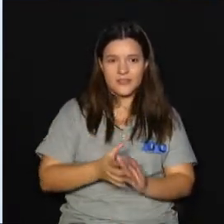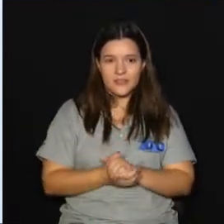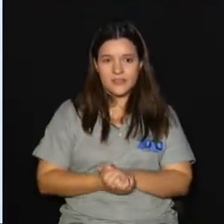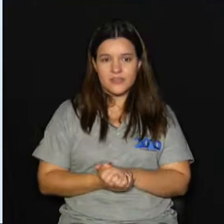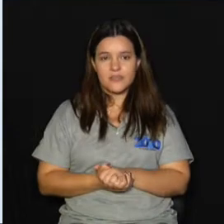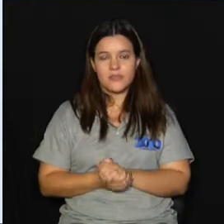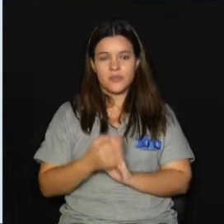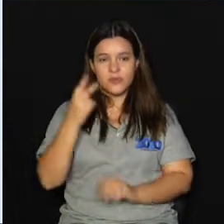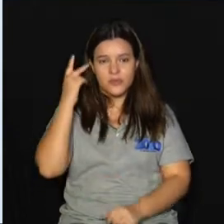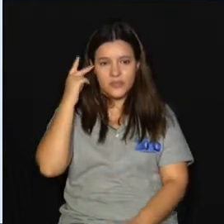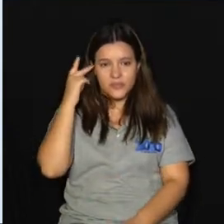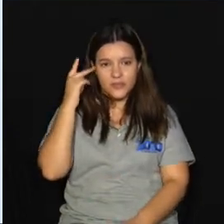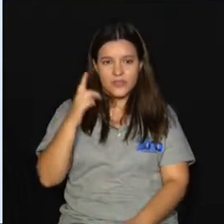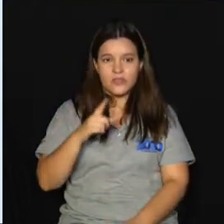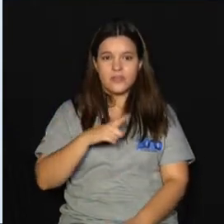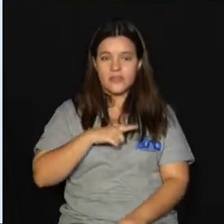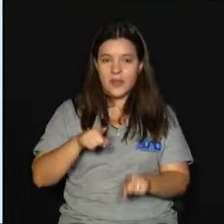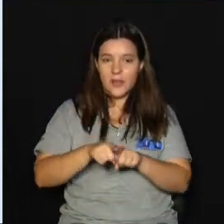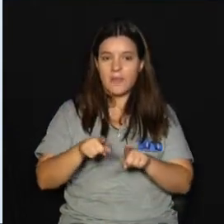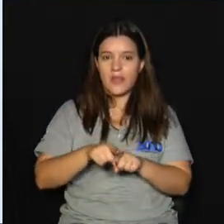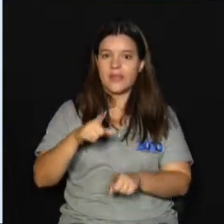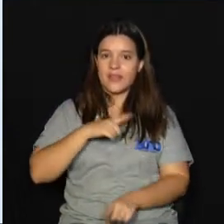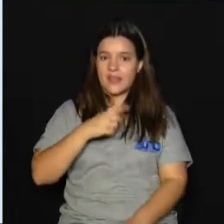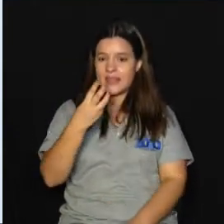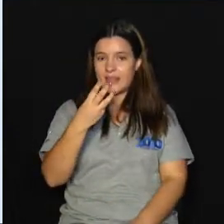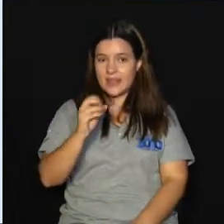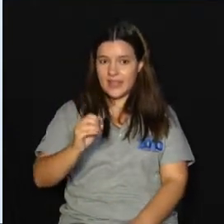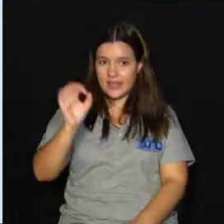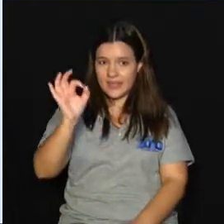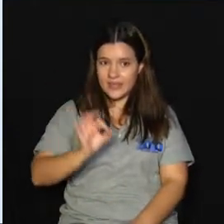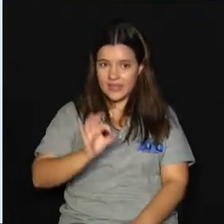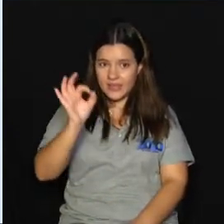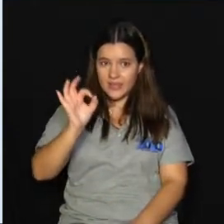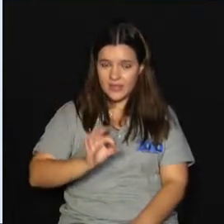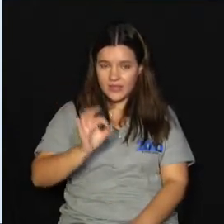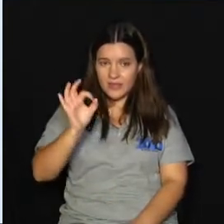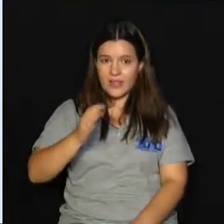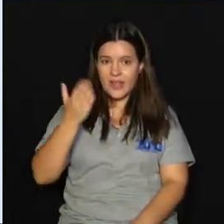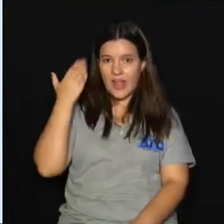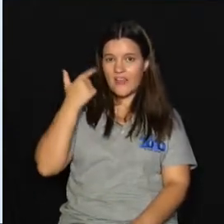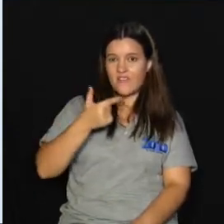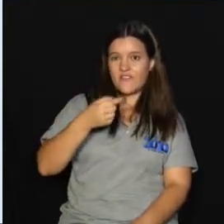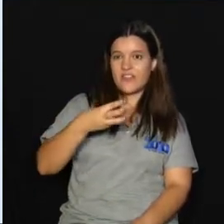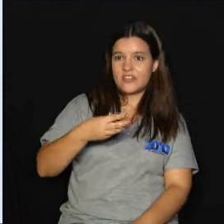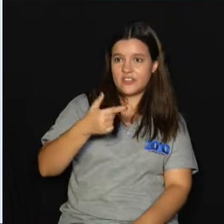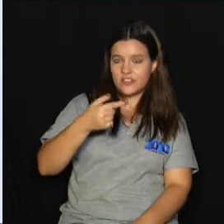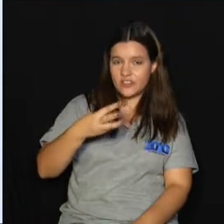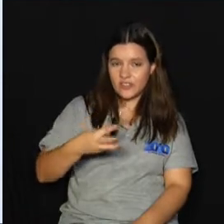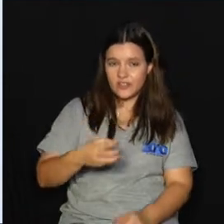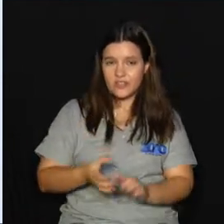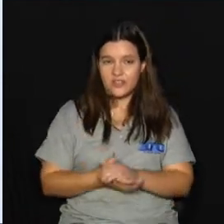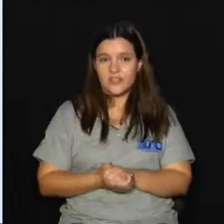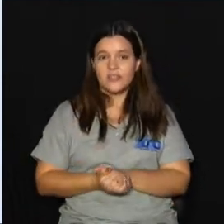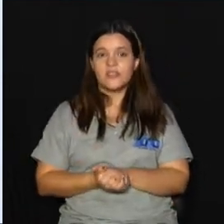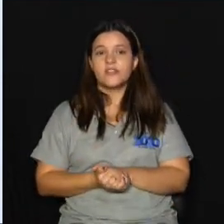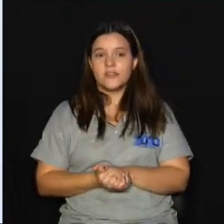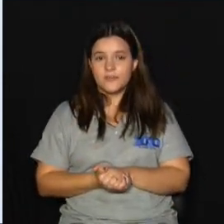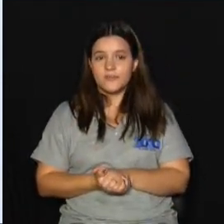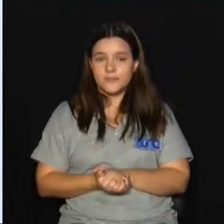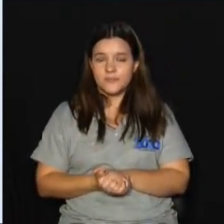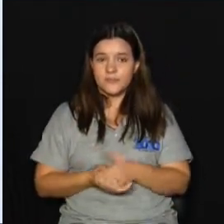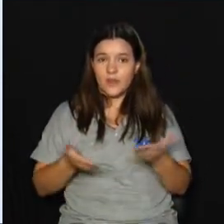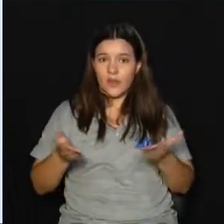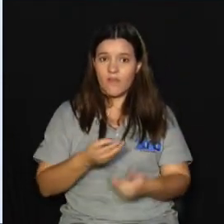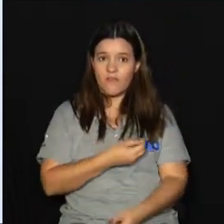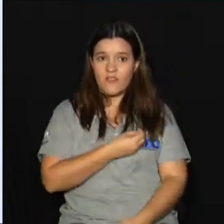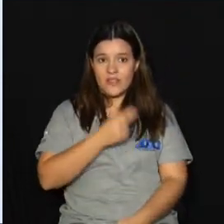mesmo, chegou a 30% de abstenção, é muita diferença, era 23, se eu não me engano, Sim. em 2016, né? Chegou a